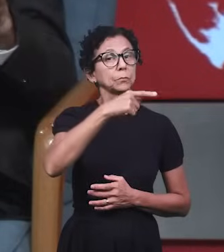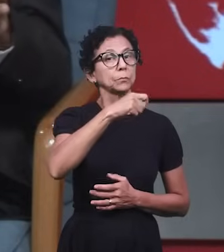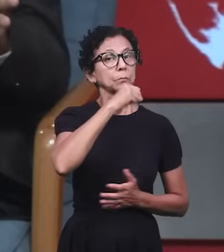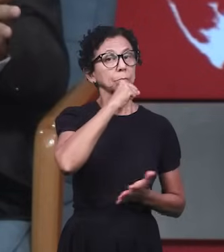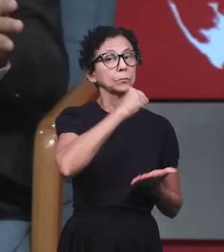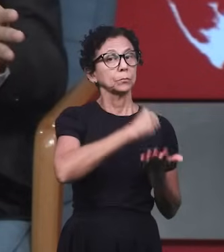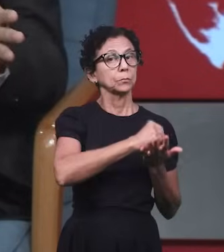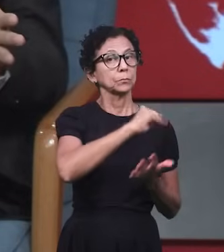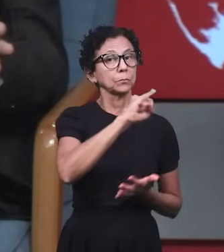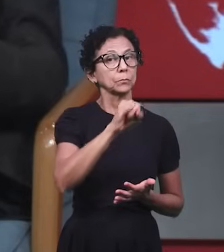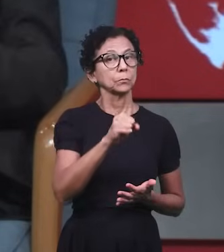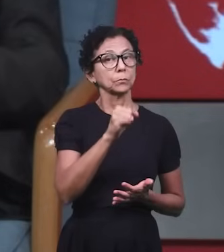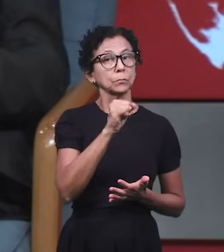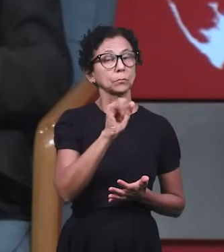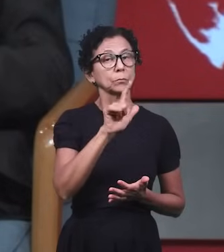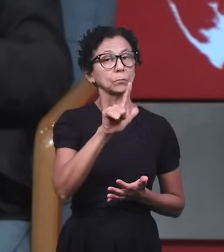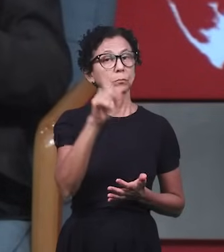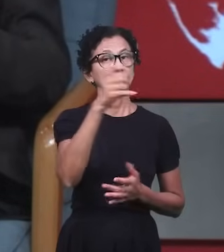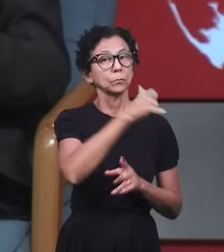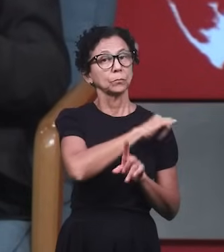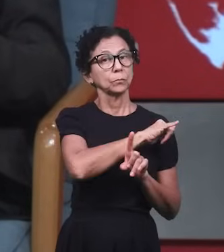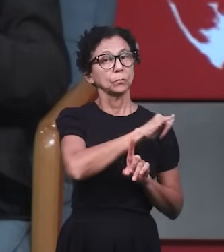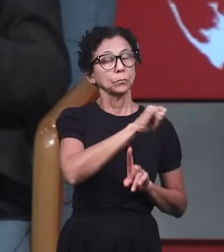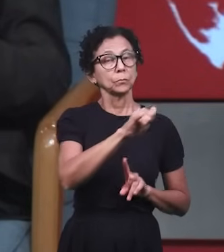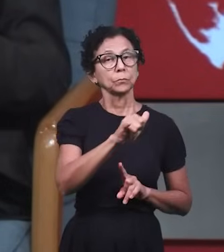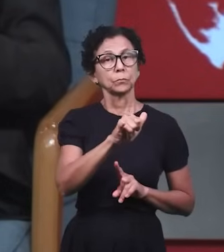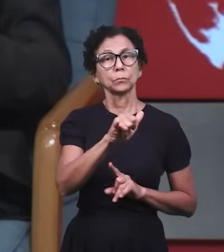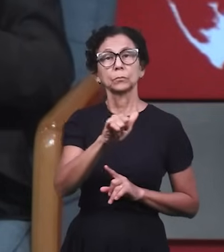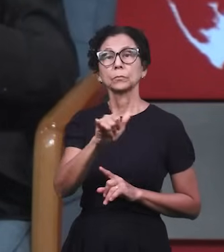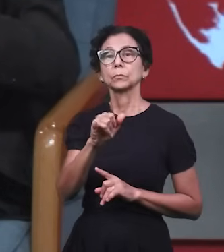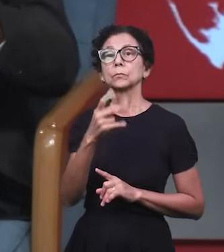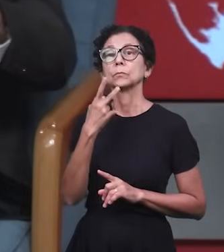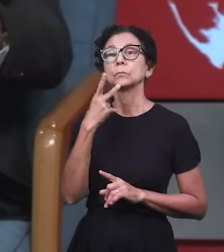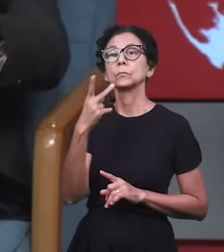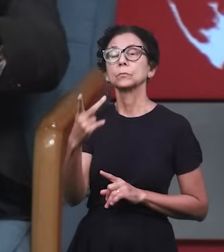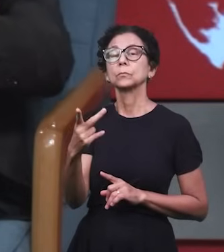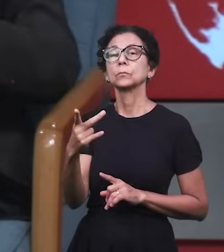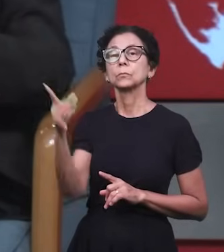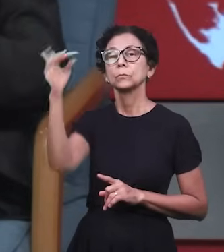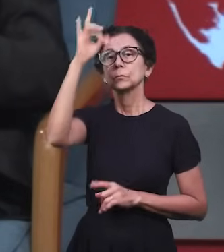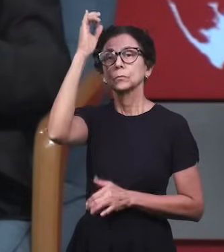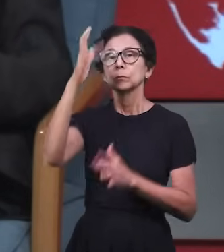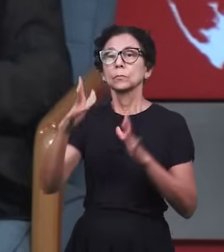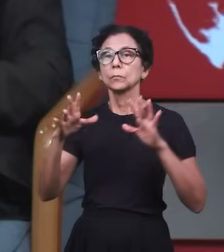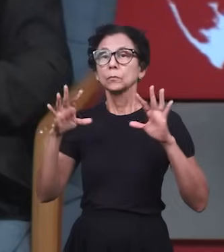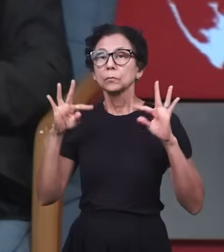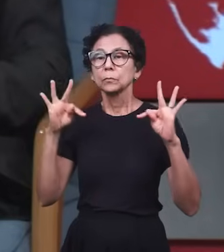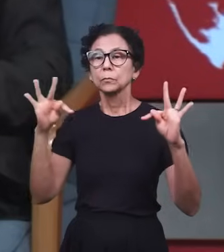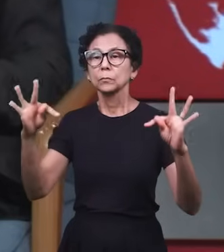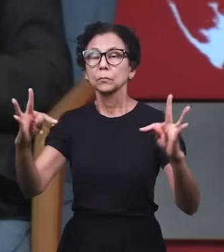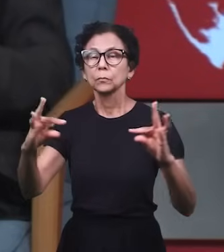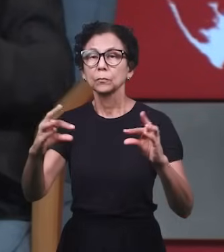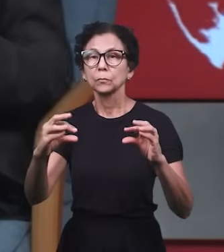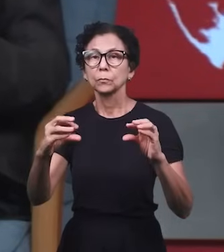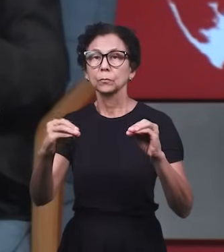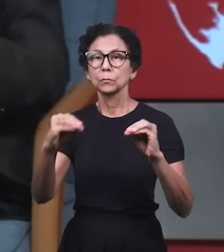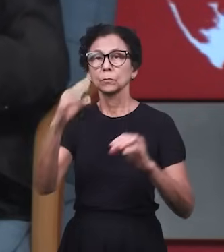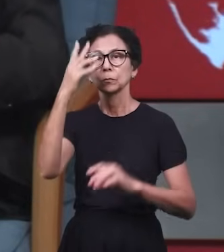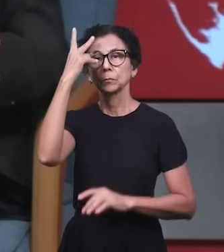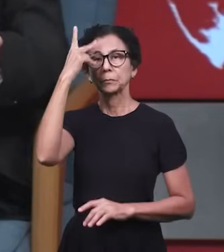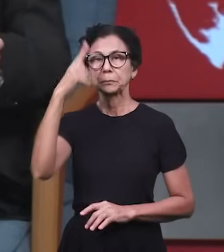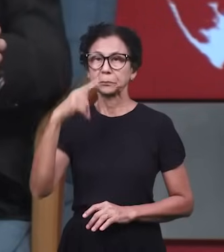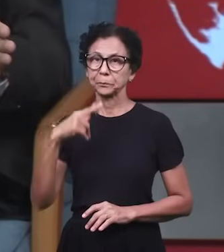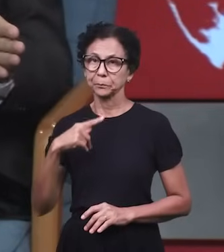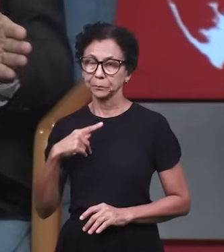do profeta Joel, quando ele disse que o Espírito Santo seria derramado sobre toda a carne. Nós já falamos sobre isso. O Espírito